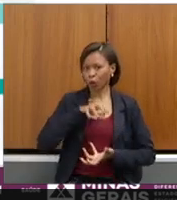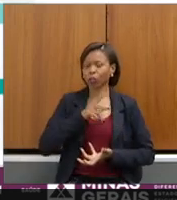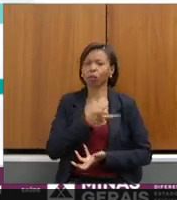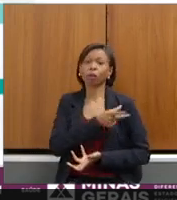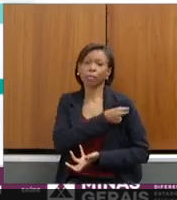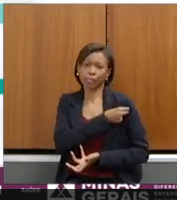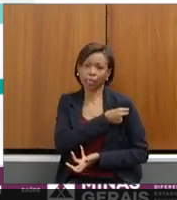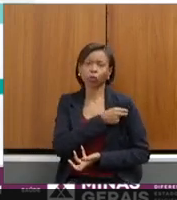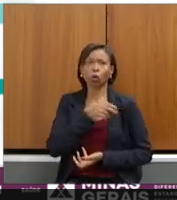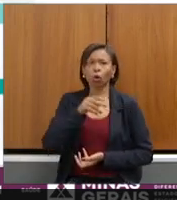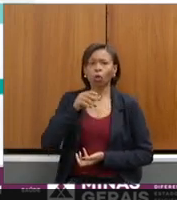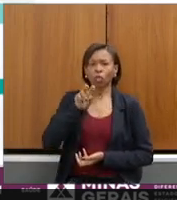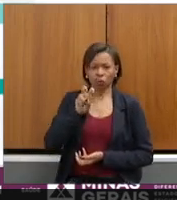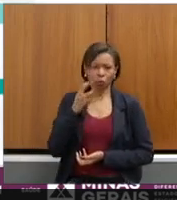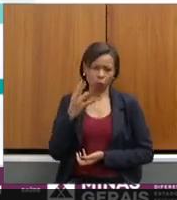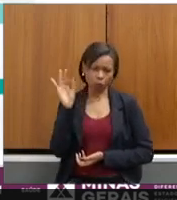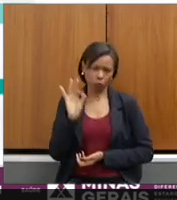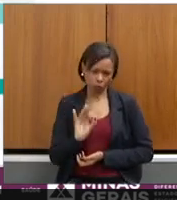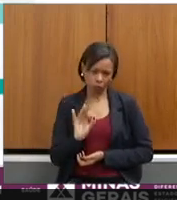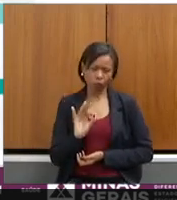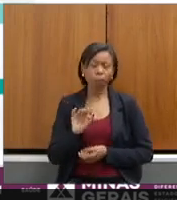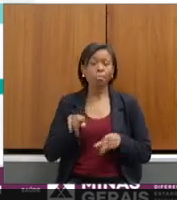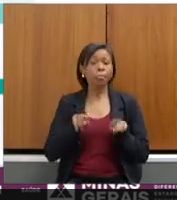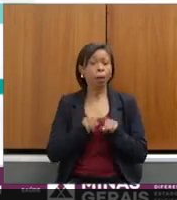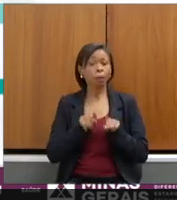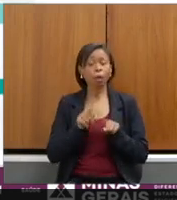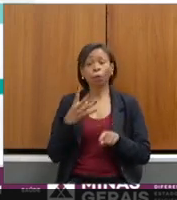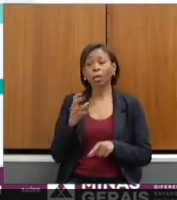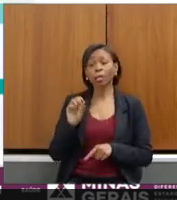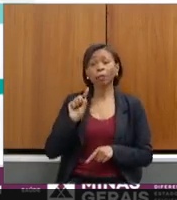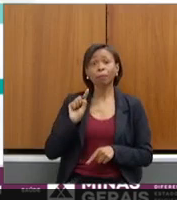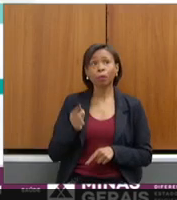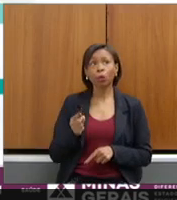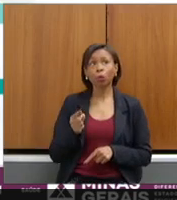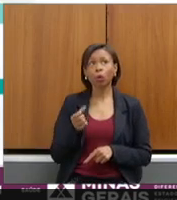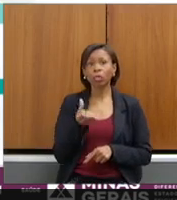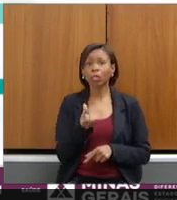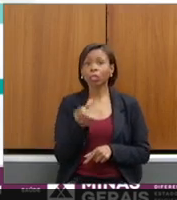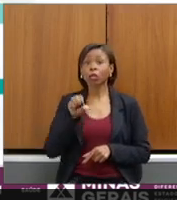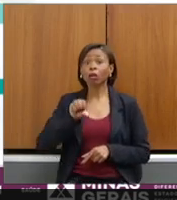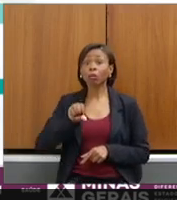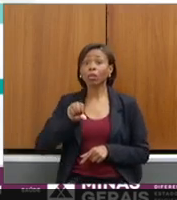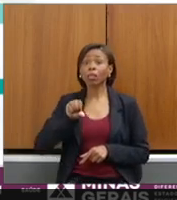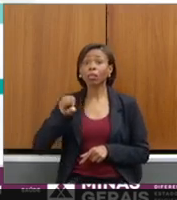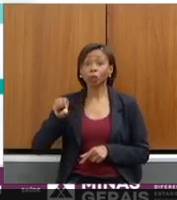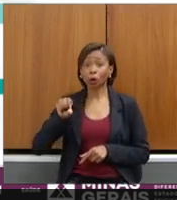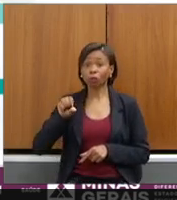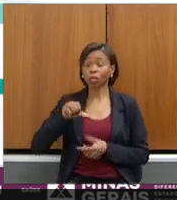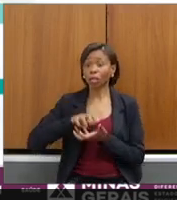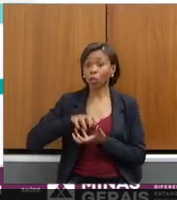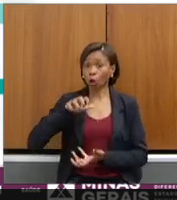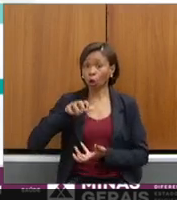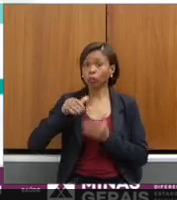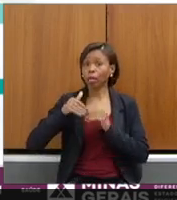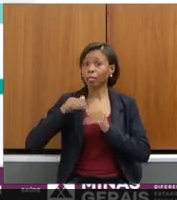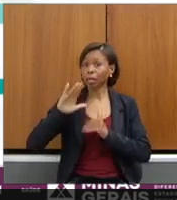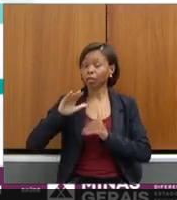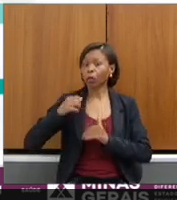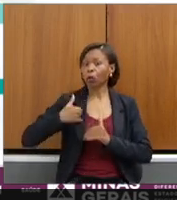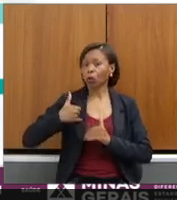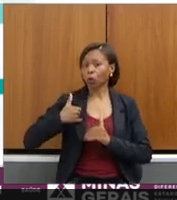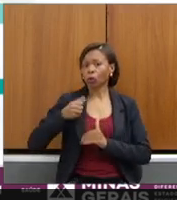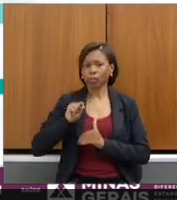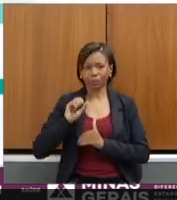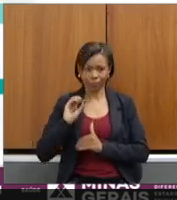54 por cento e também temos é 40 1699 12 acima de